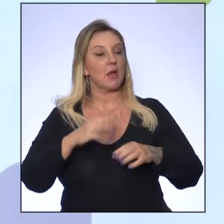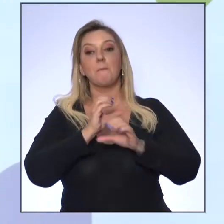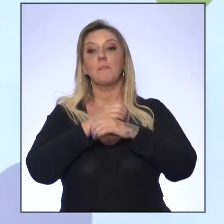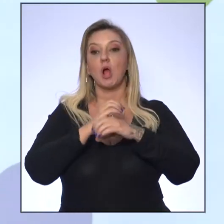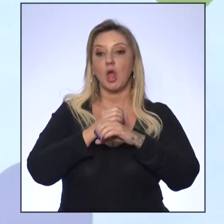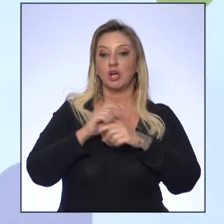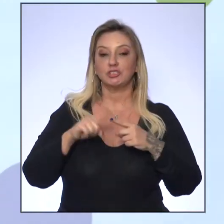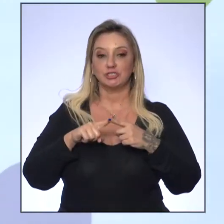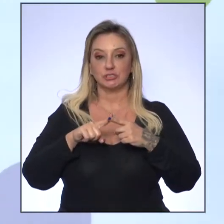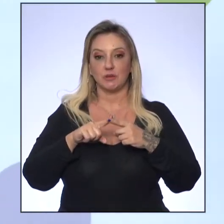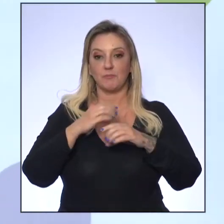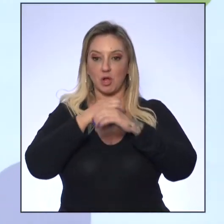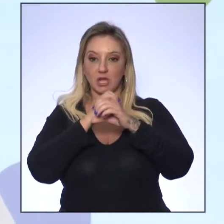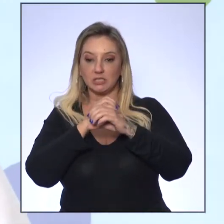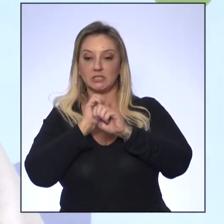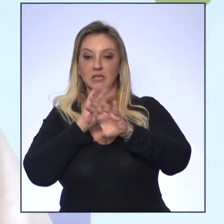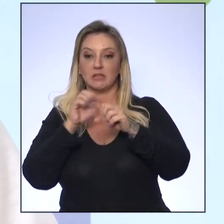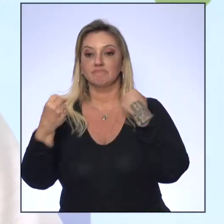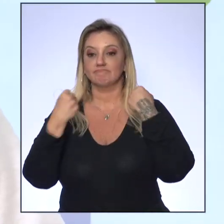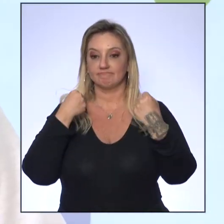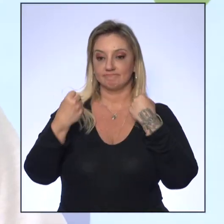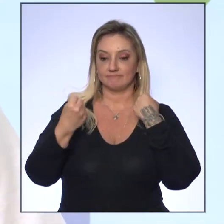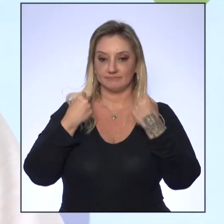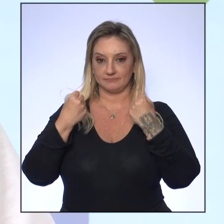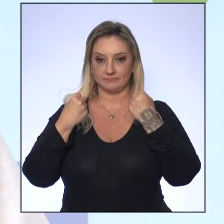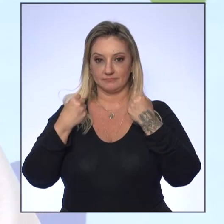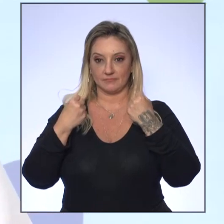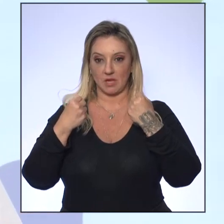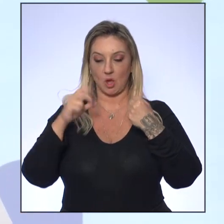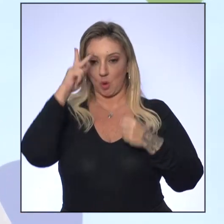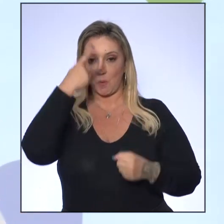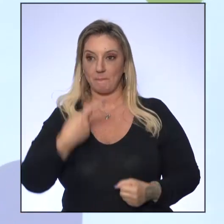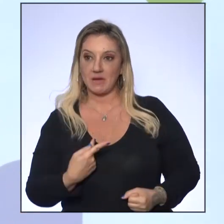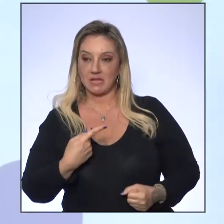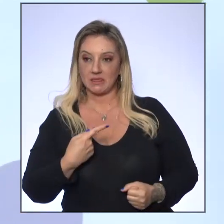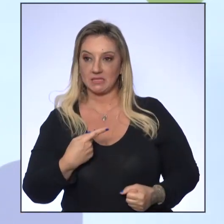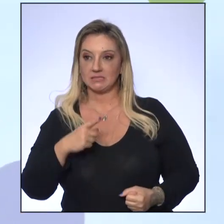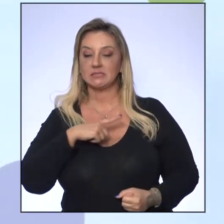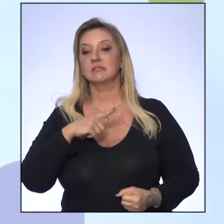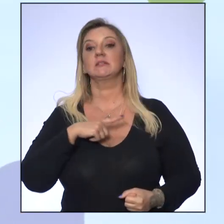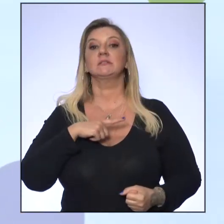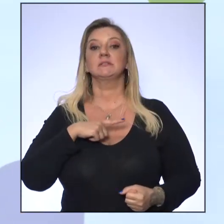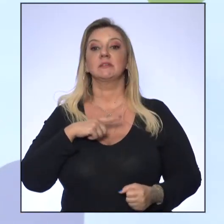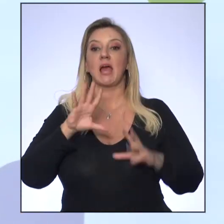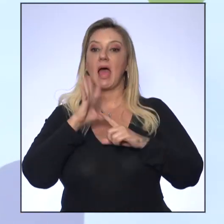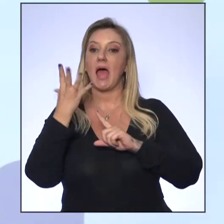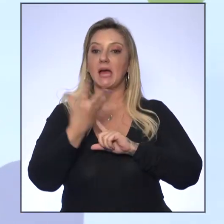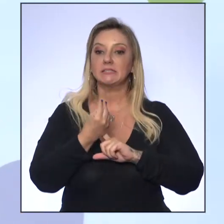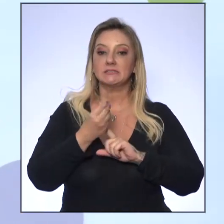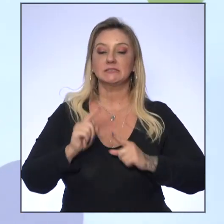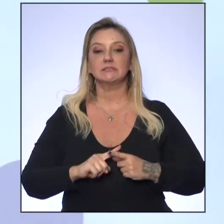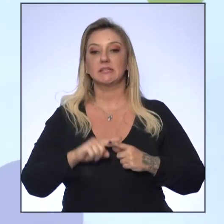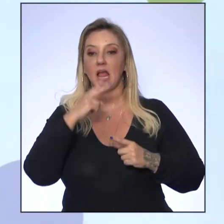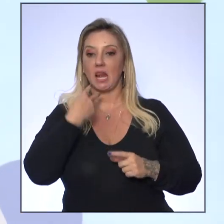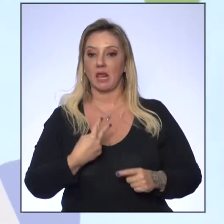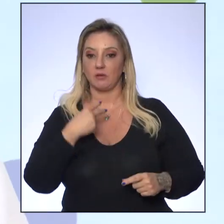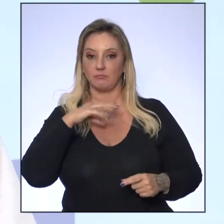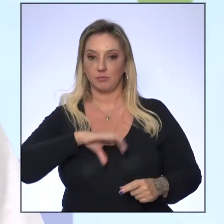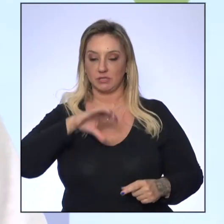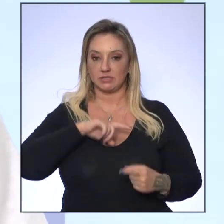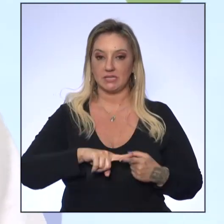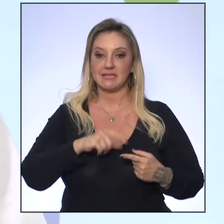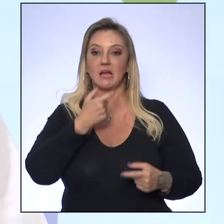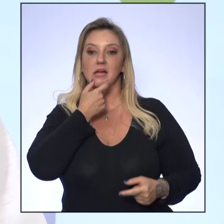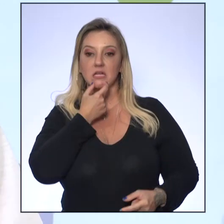Biológicas traz a biologia, a educação física. Humanas traz as artes, língua portuguesa,